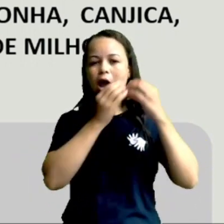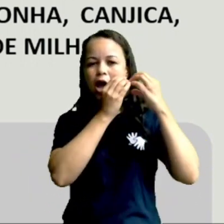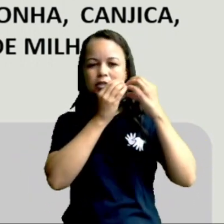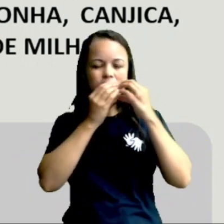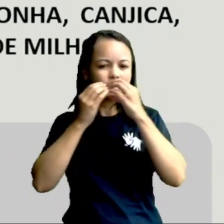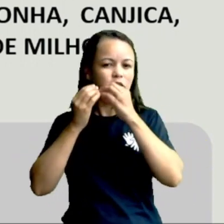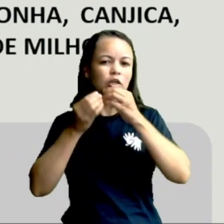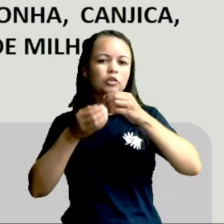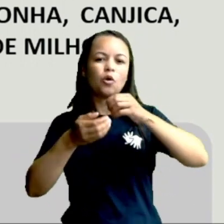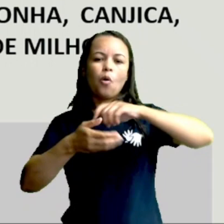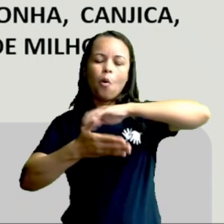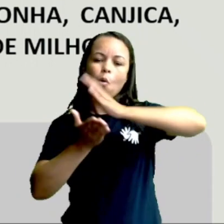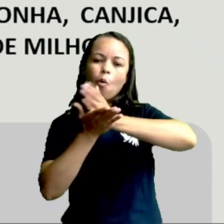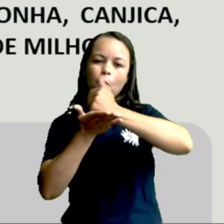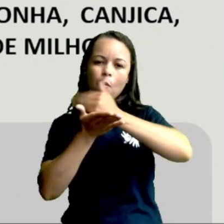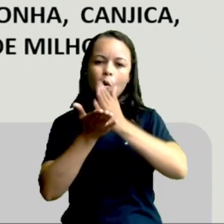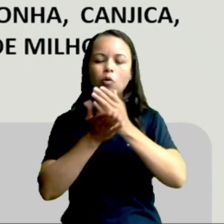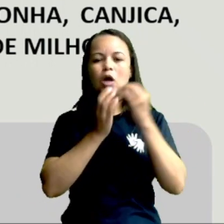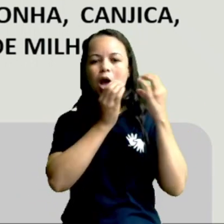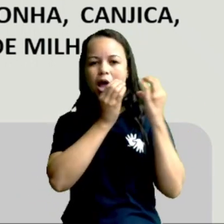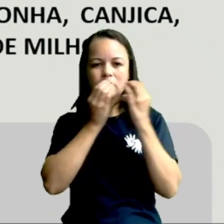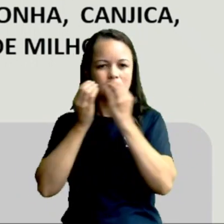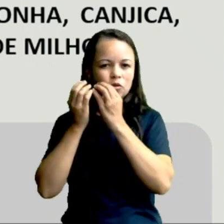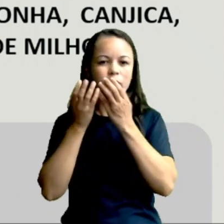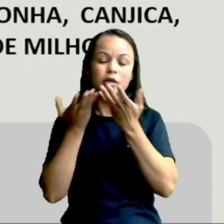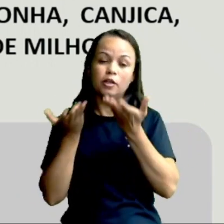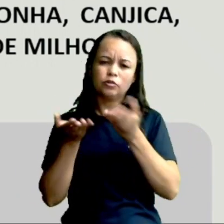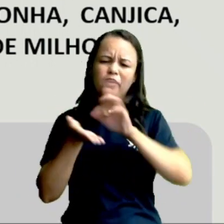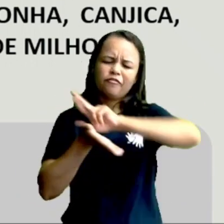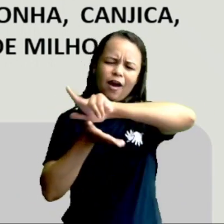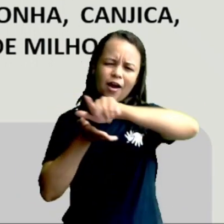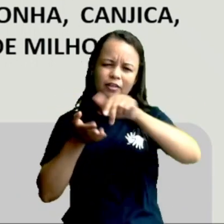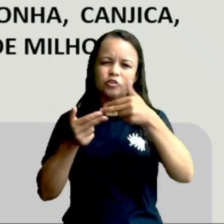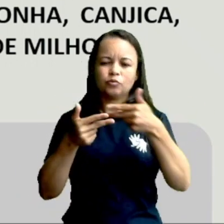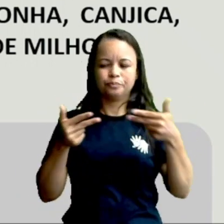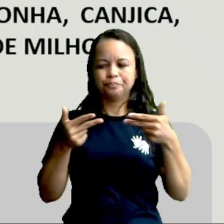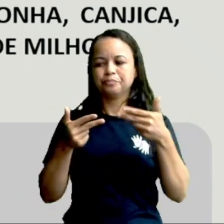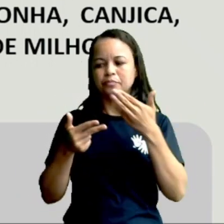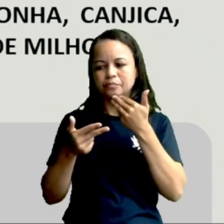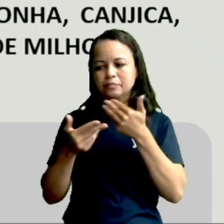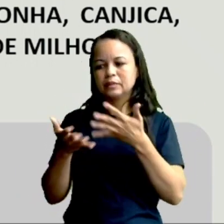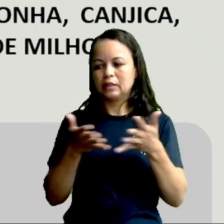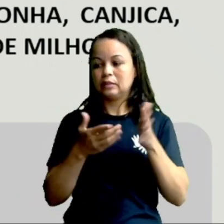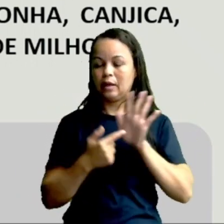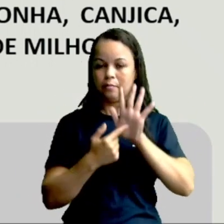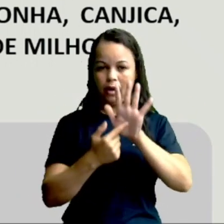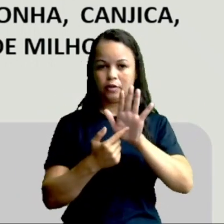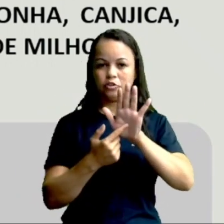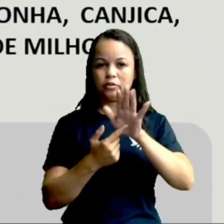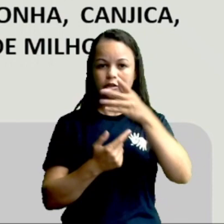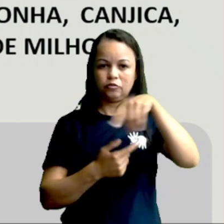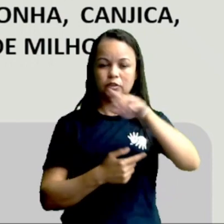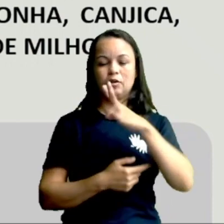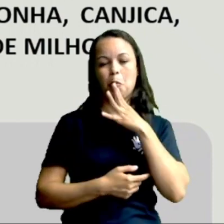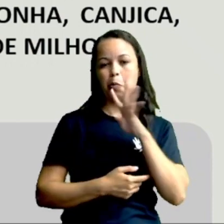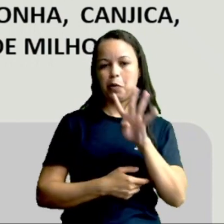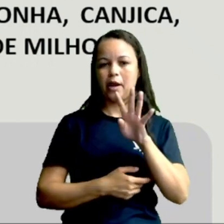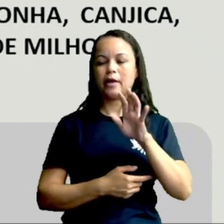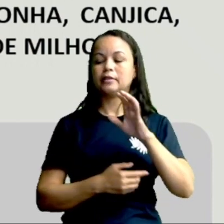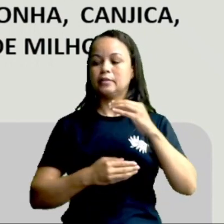o bolo de milho. Na foto, para quem não conhece, tá a imagem do bolo de rolo, né, que é feito de